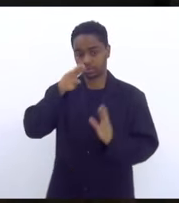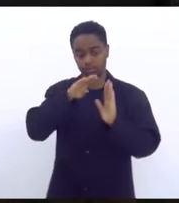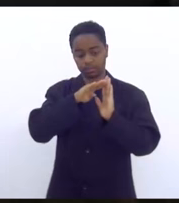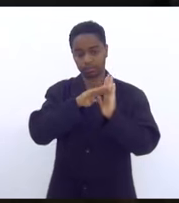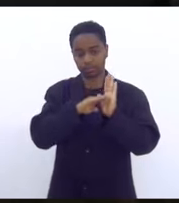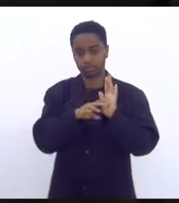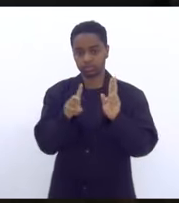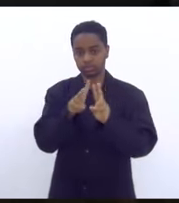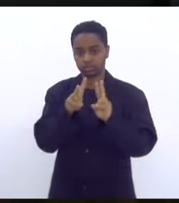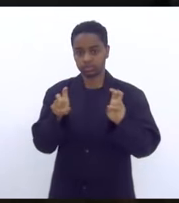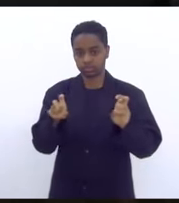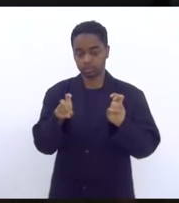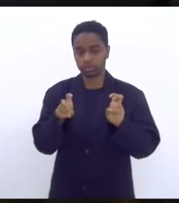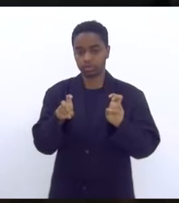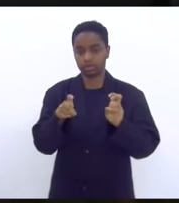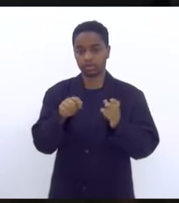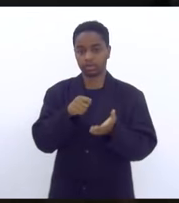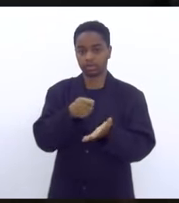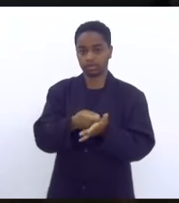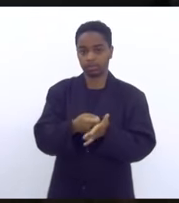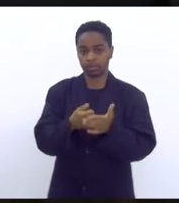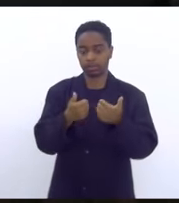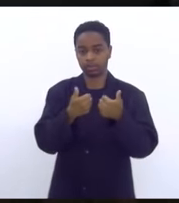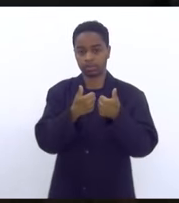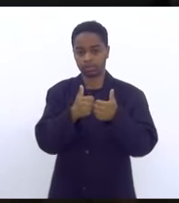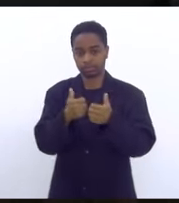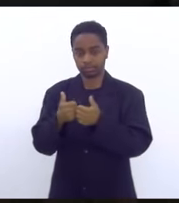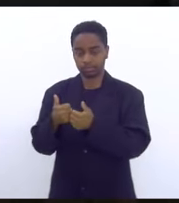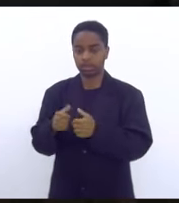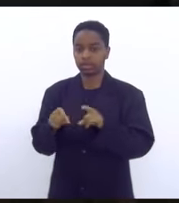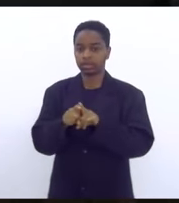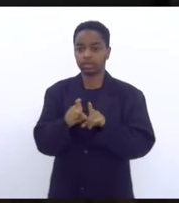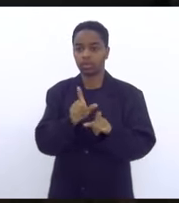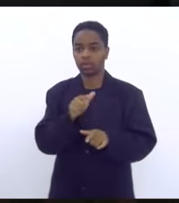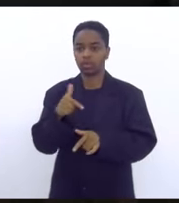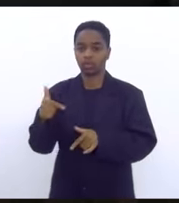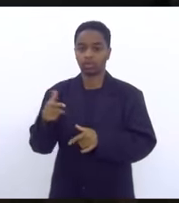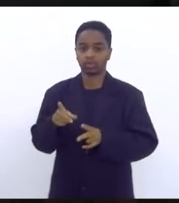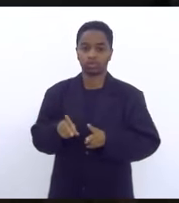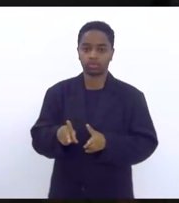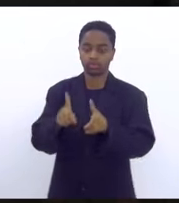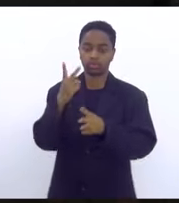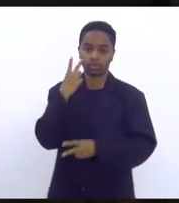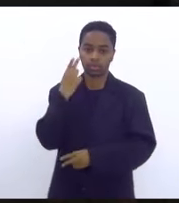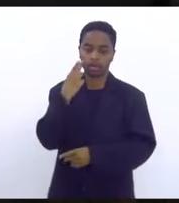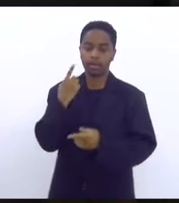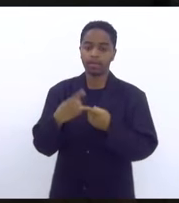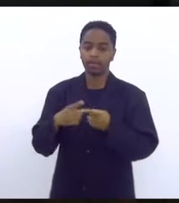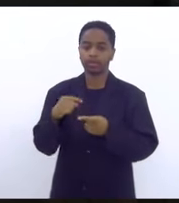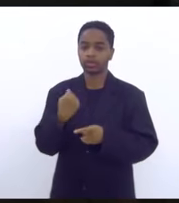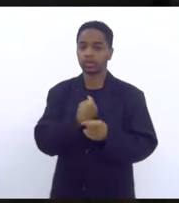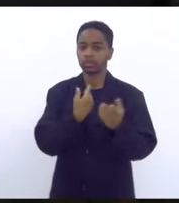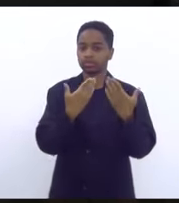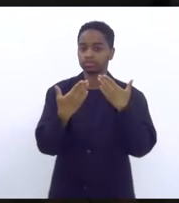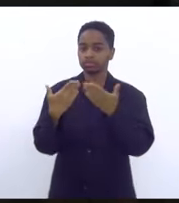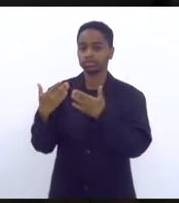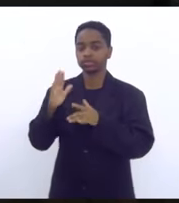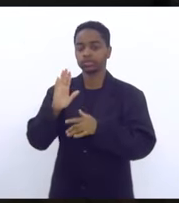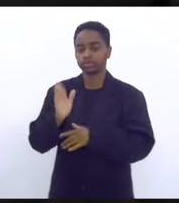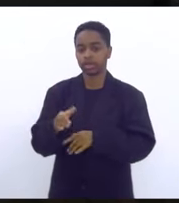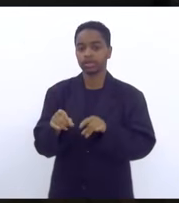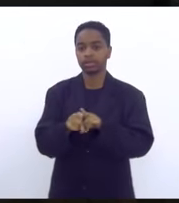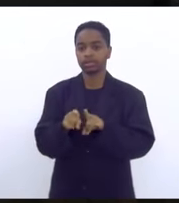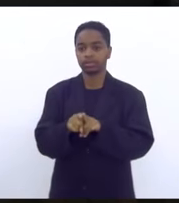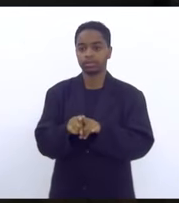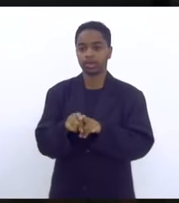sobre a questão da tarifa modal e o restante da pauta normal, porque a tarifa modal, até pelo que a gente já vem conversando aí, pelo que passou na